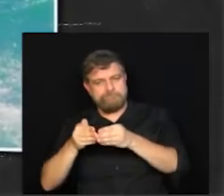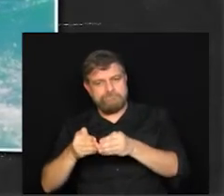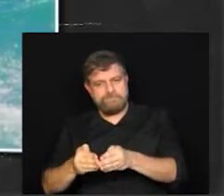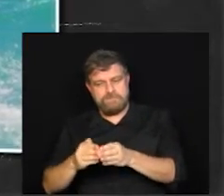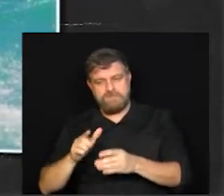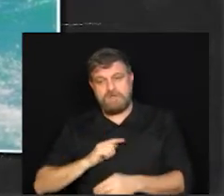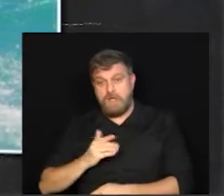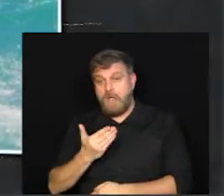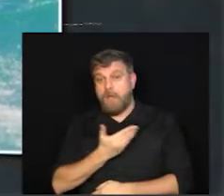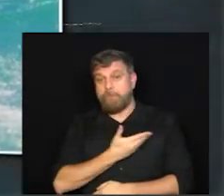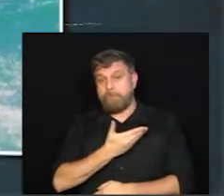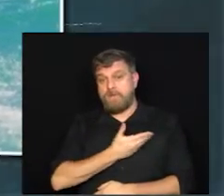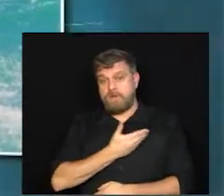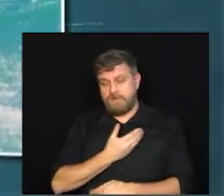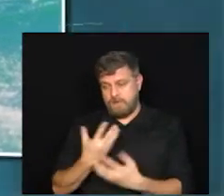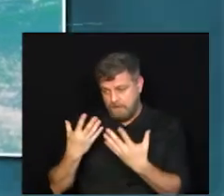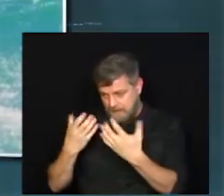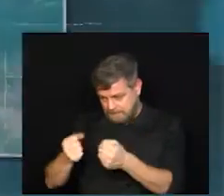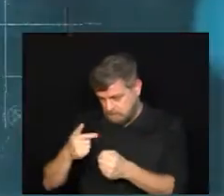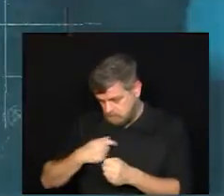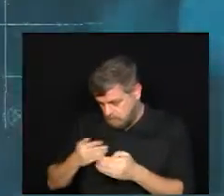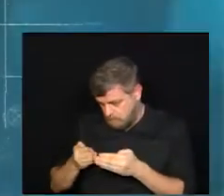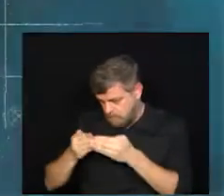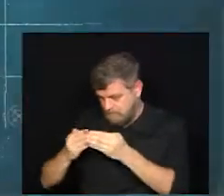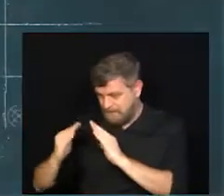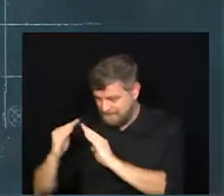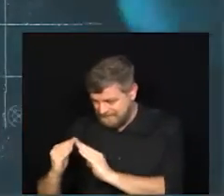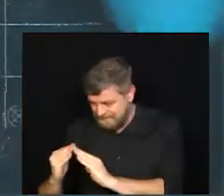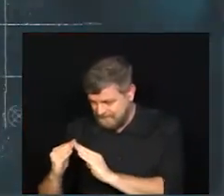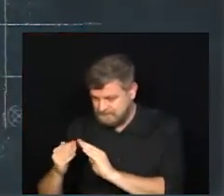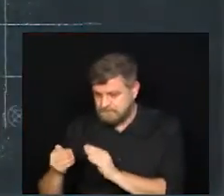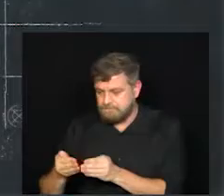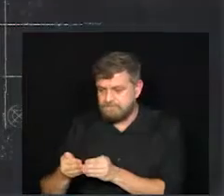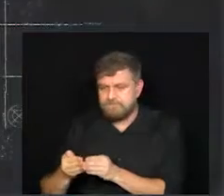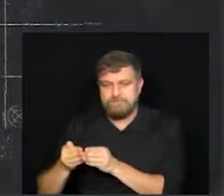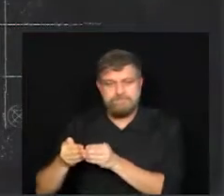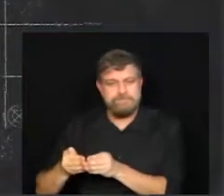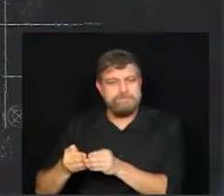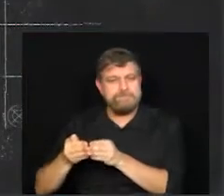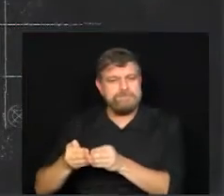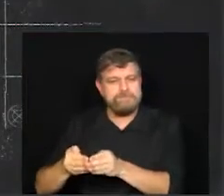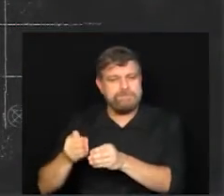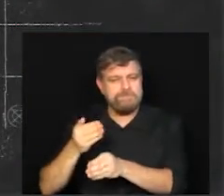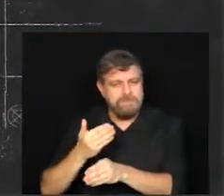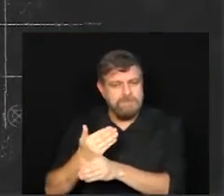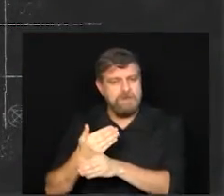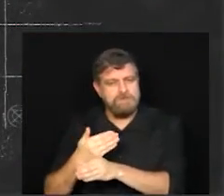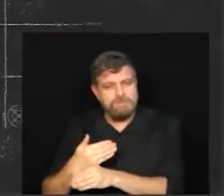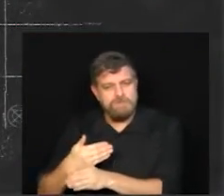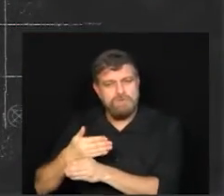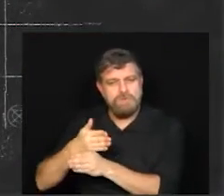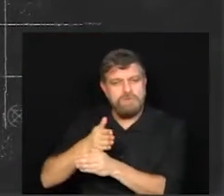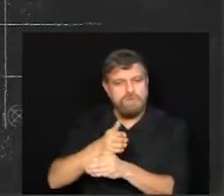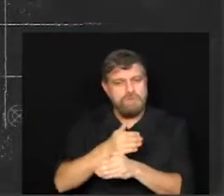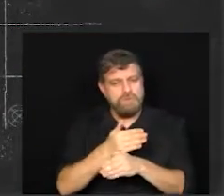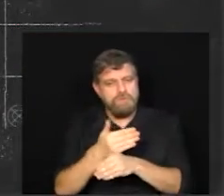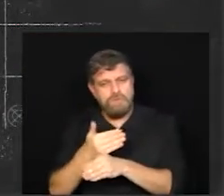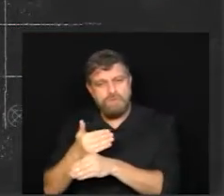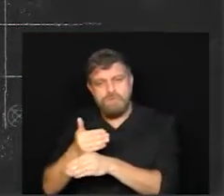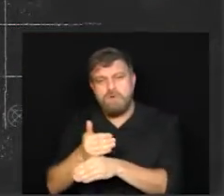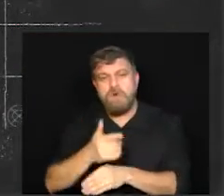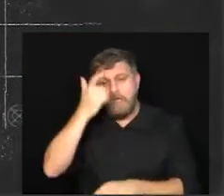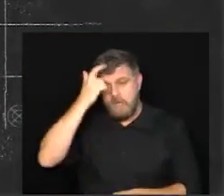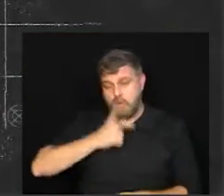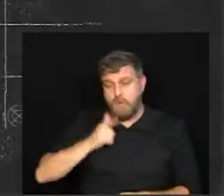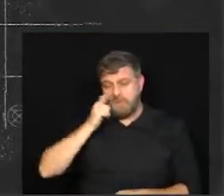deixar o barco na casa dele lá. Então eu consegui, logo quando flexibilizou um pouco, eu consegui fazer bastante volume de treino. Eu